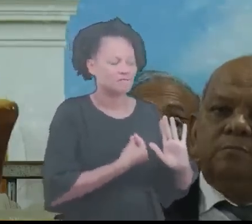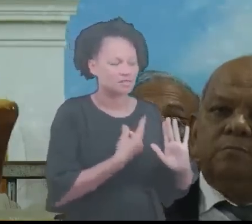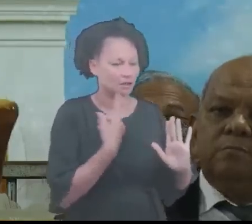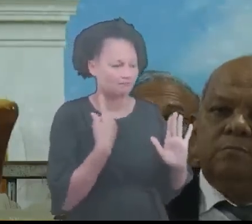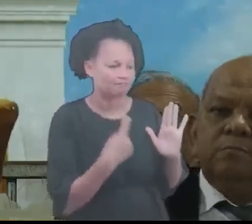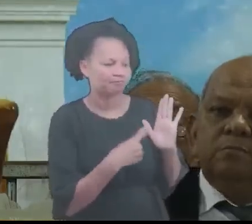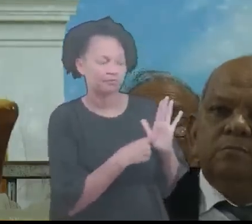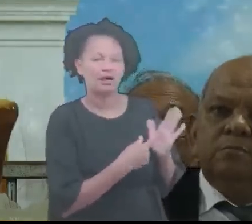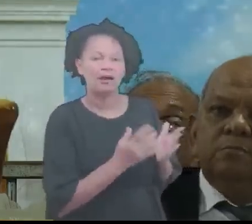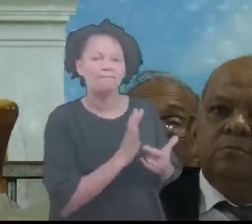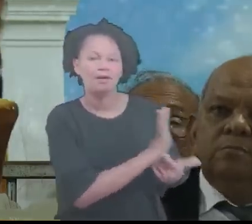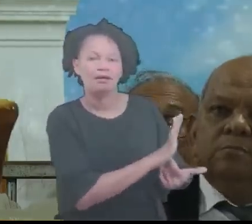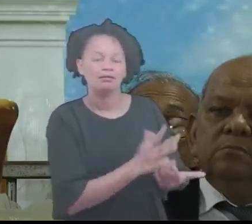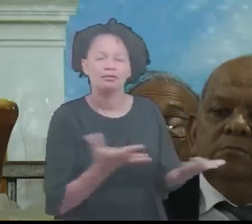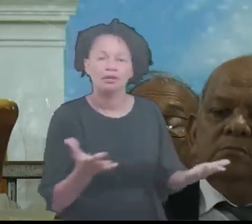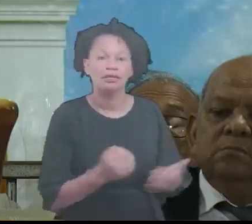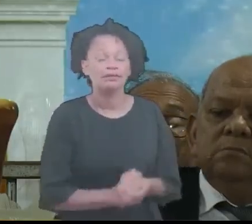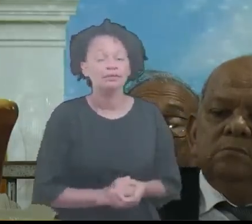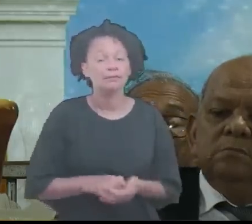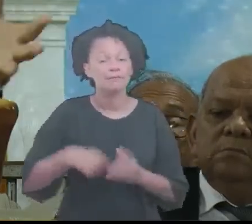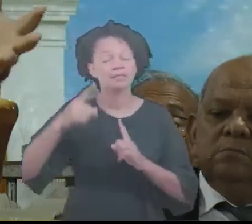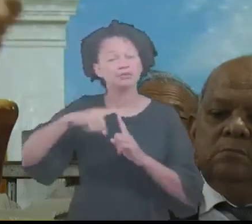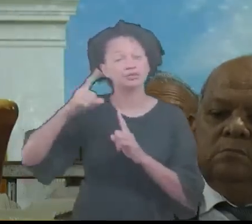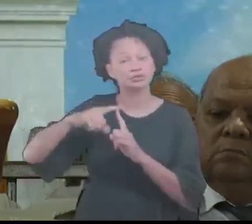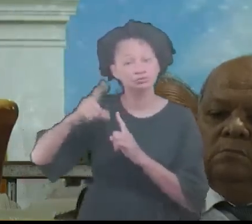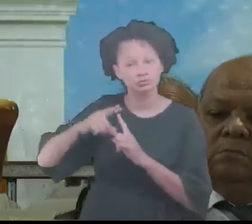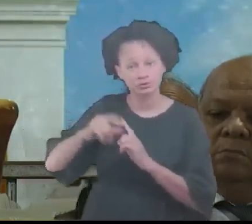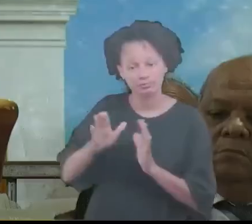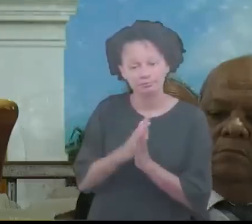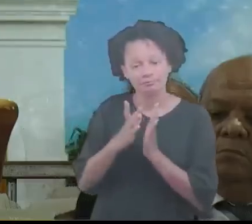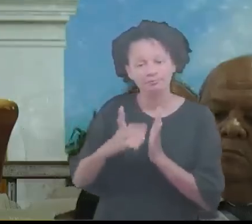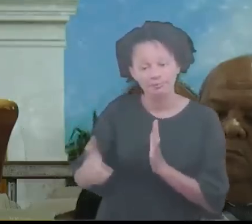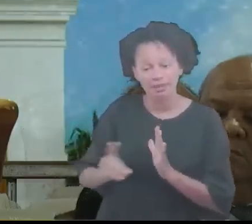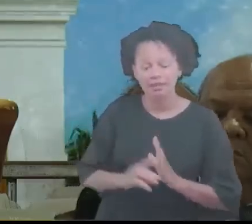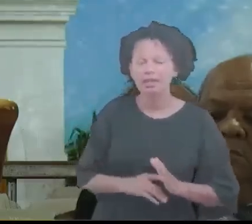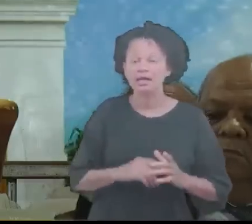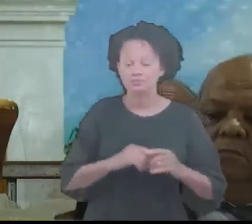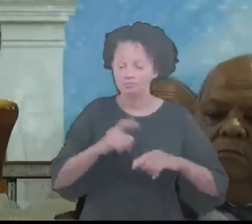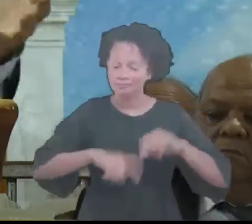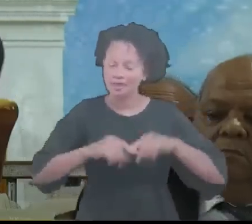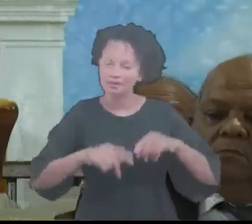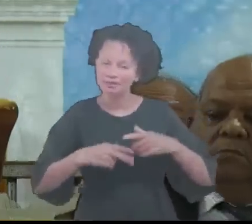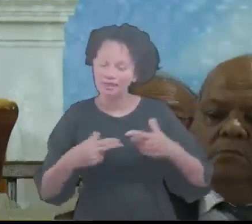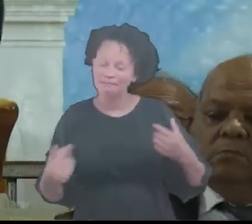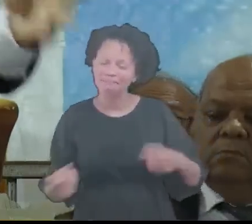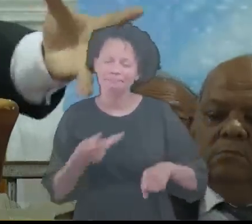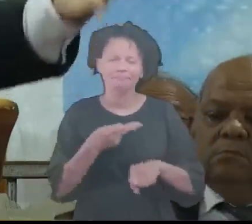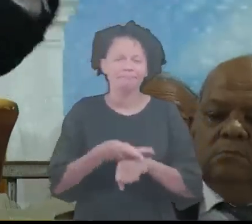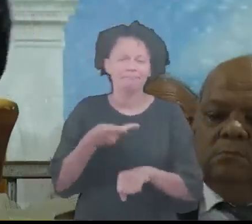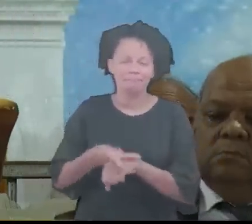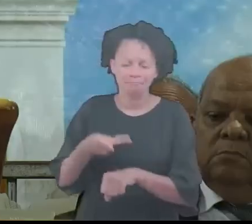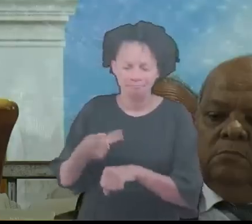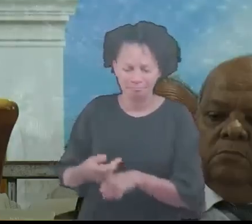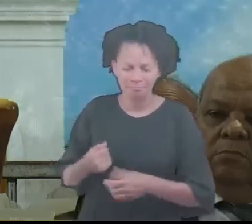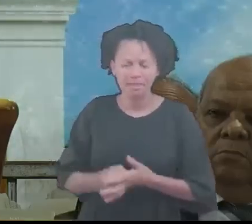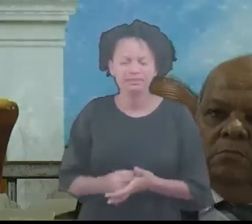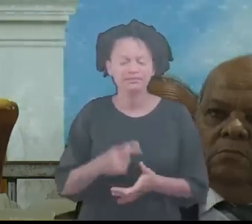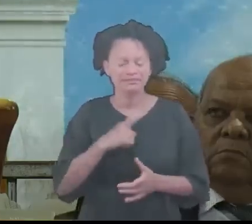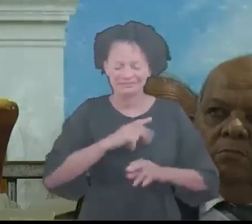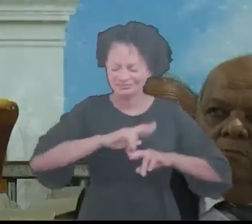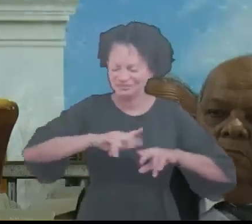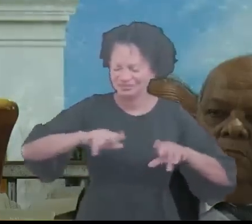bíblica, lá no tabernáculo, as bases eram de prata. Muita coisa, colchetes eram de